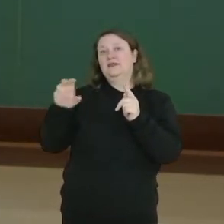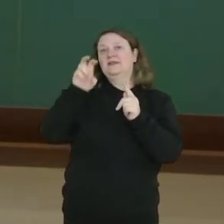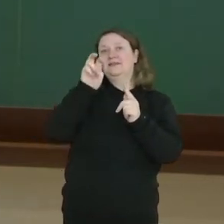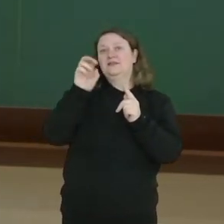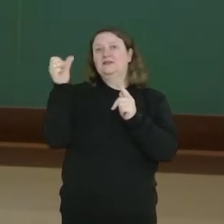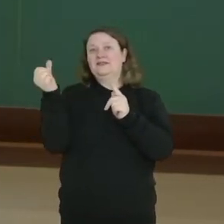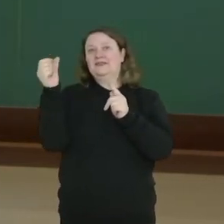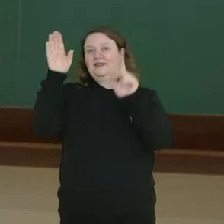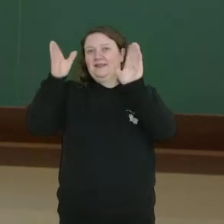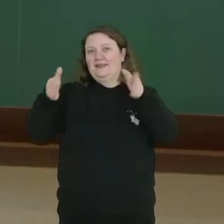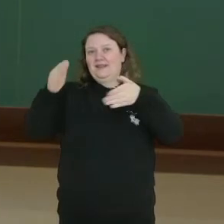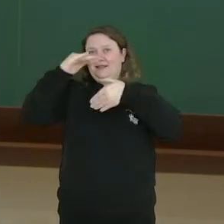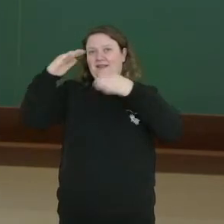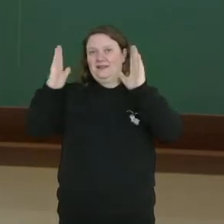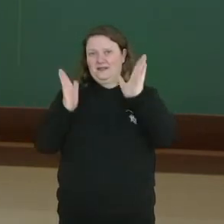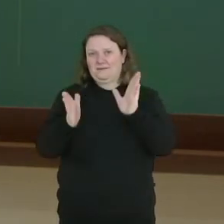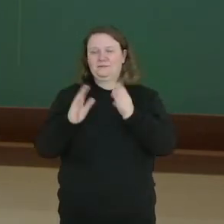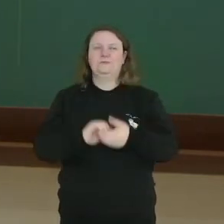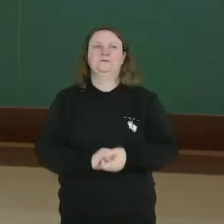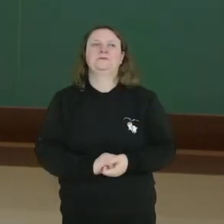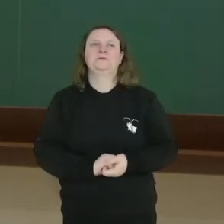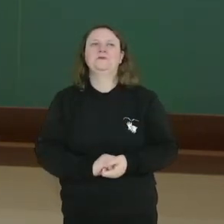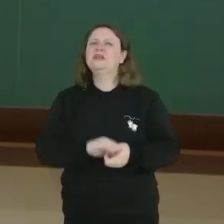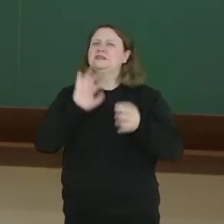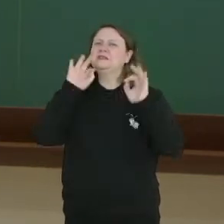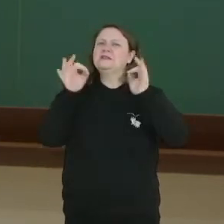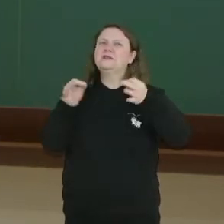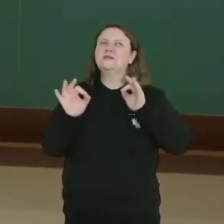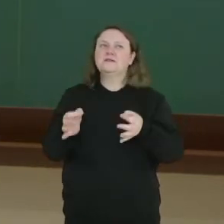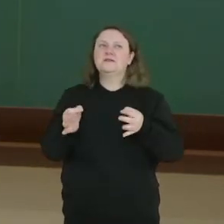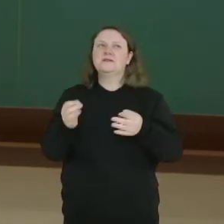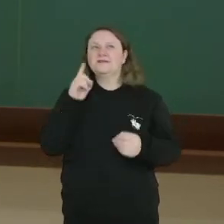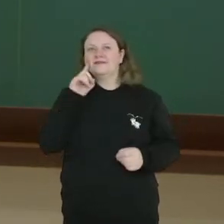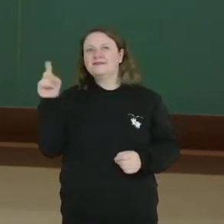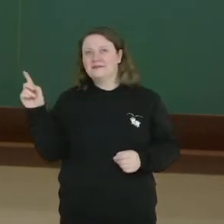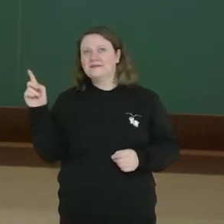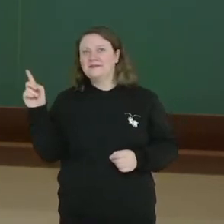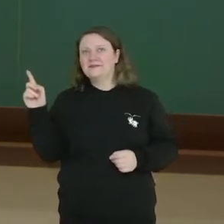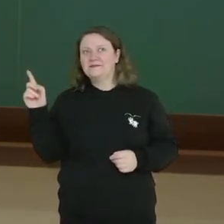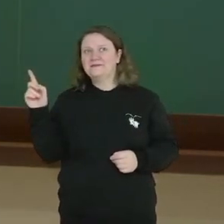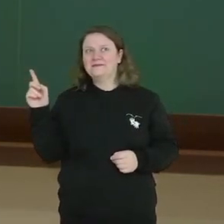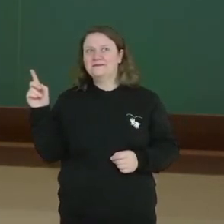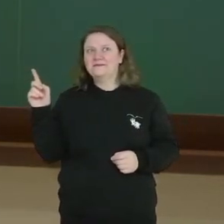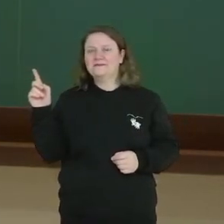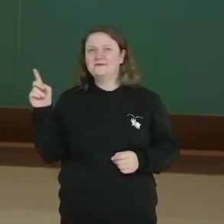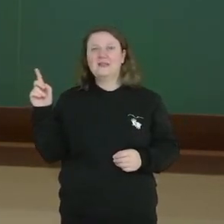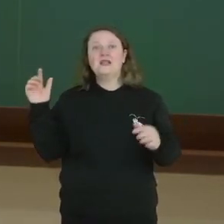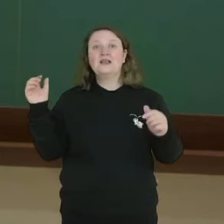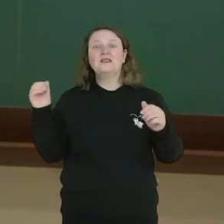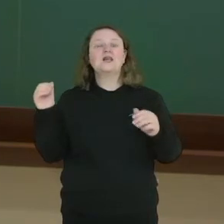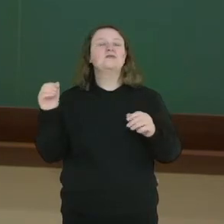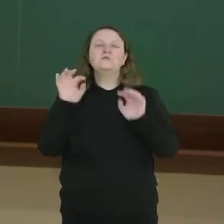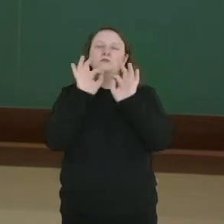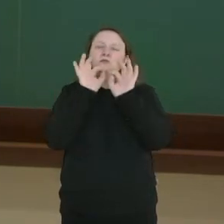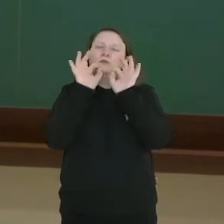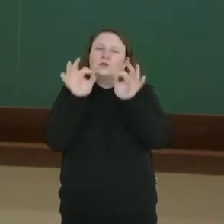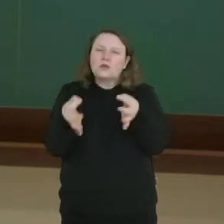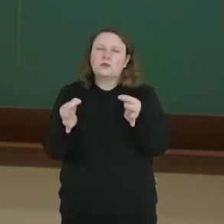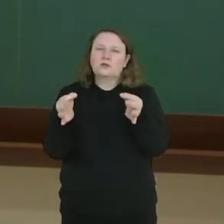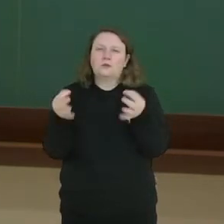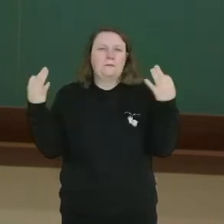certinho dentro da circunferência, tá bom? Onde os vértices, olha aqui, ó, se interceptam com a circunferência. Tá